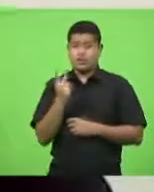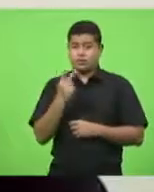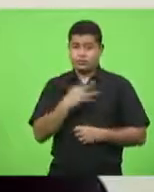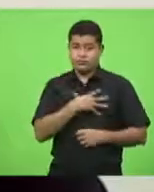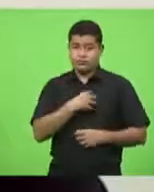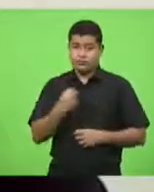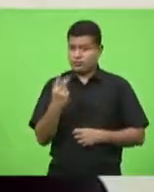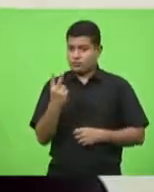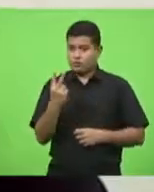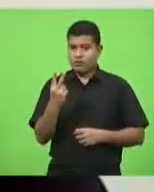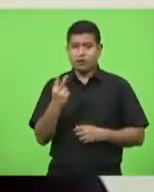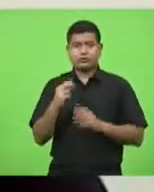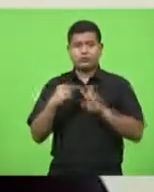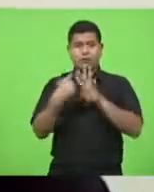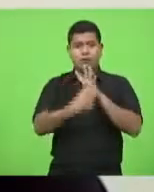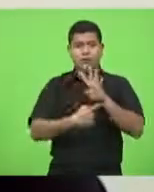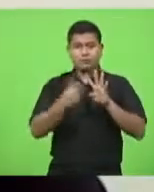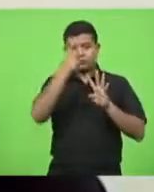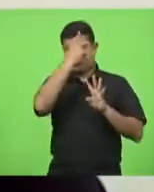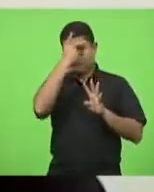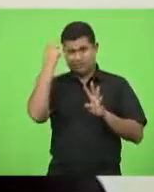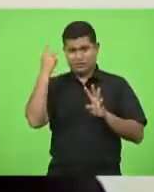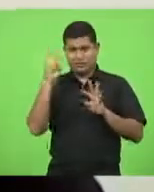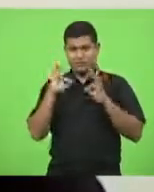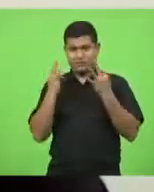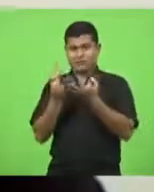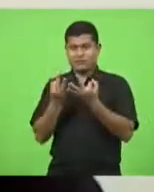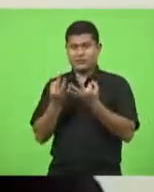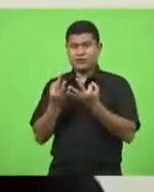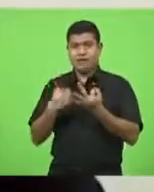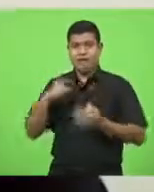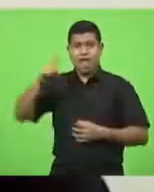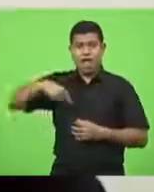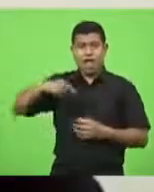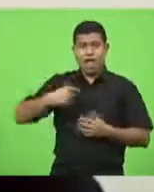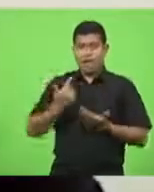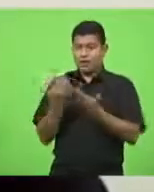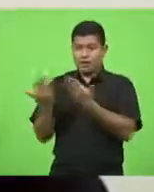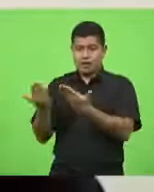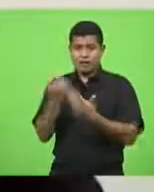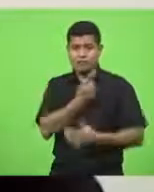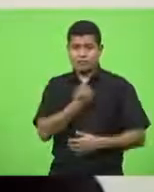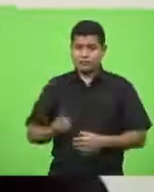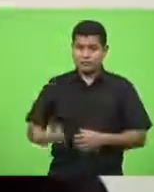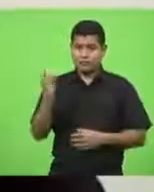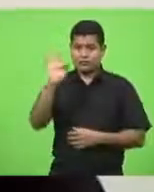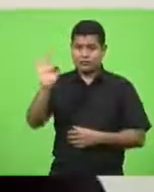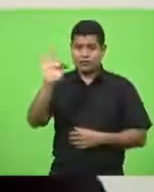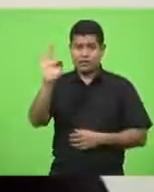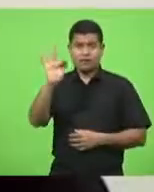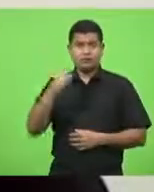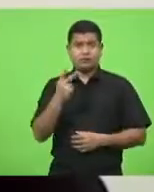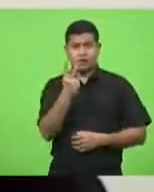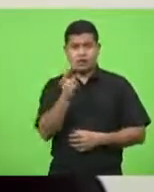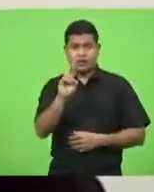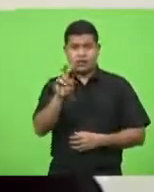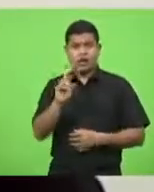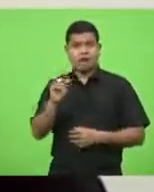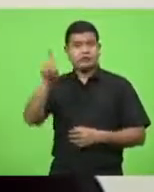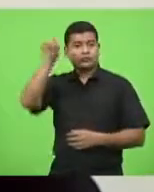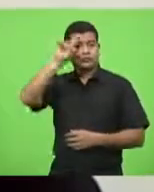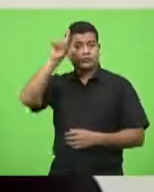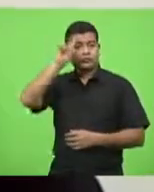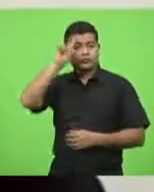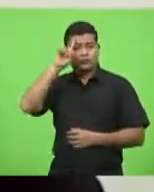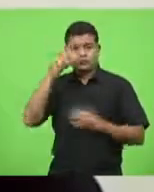família de 4 pessoas é o que o governo federal está dando, R$ 2 por dia. Se a família